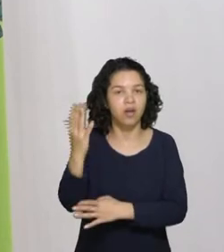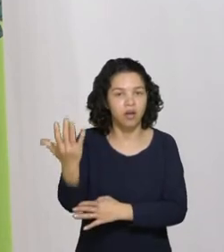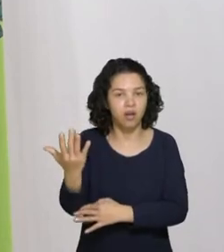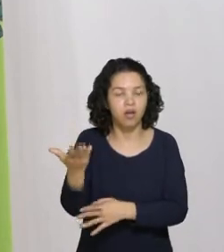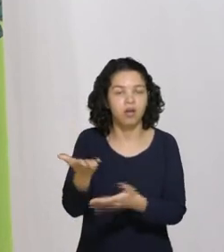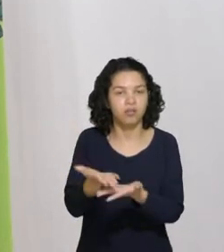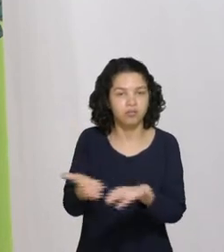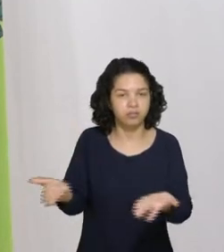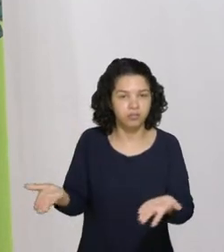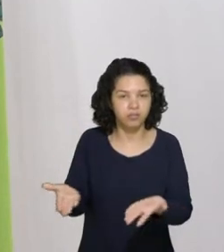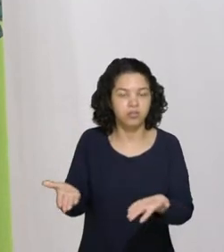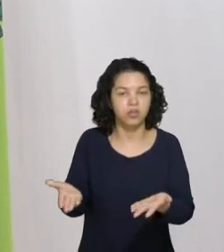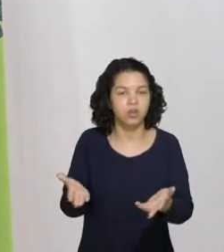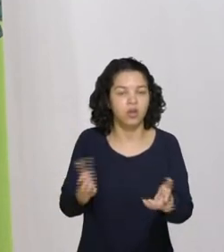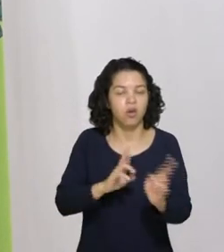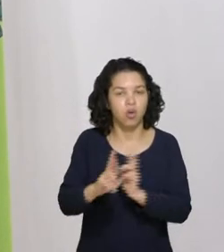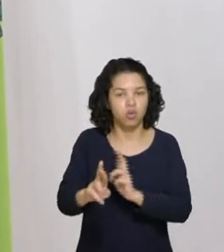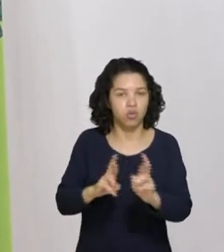Pedro, Tapiranga